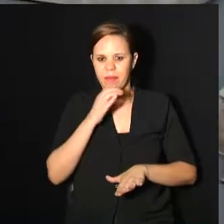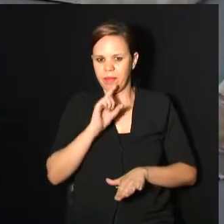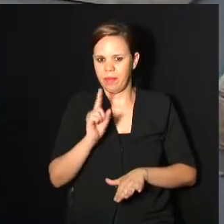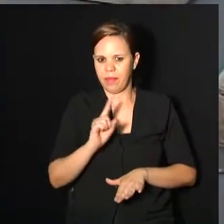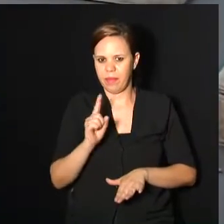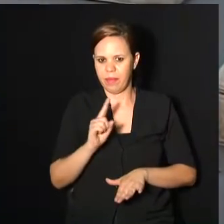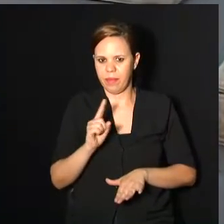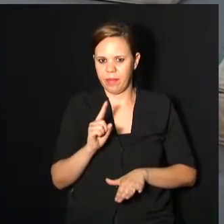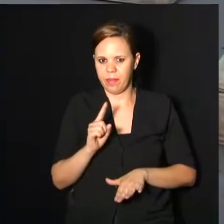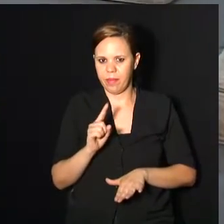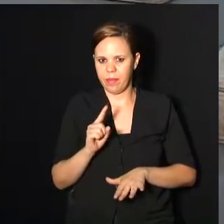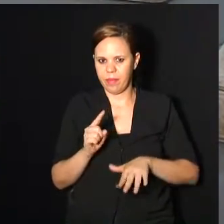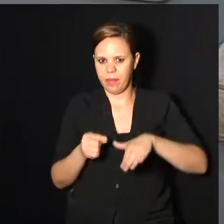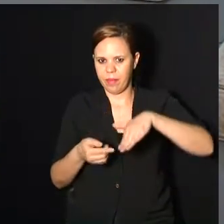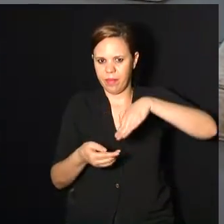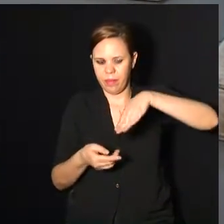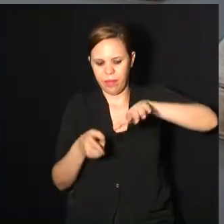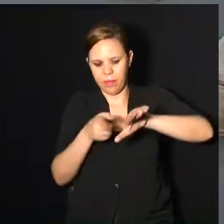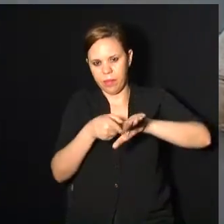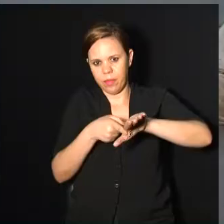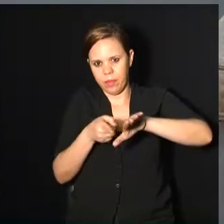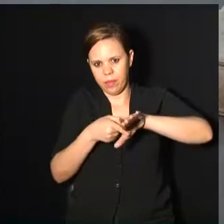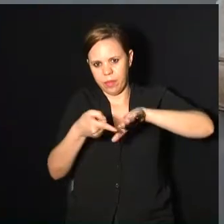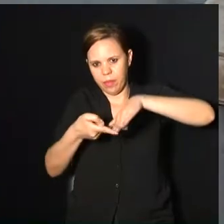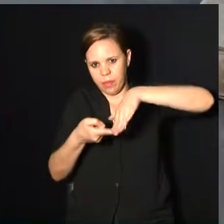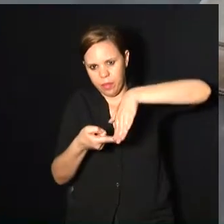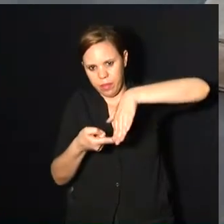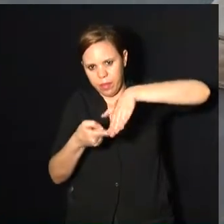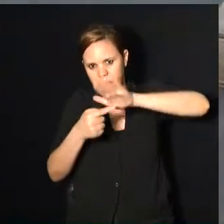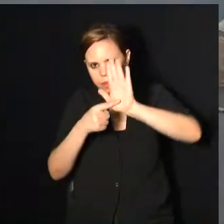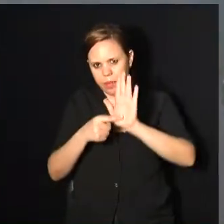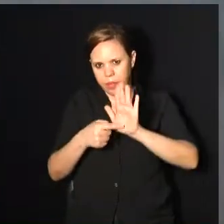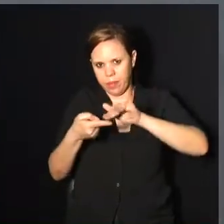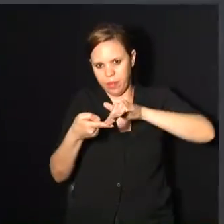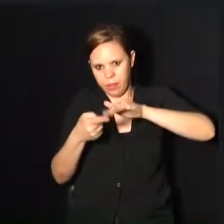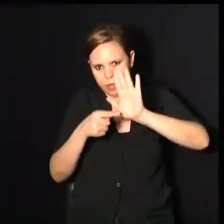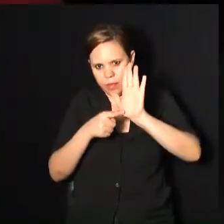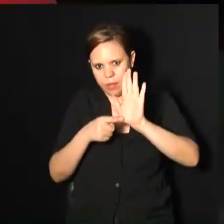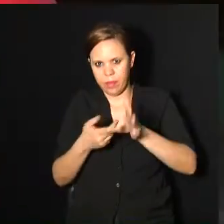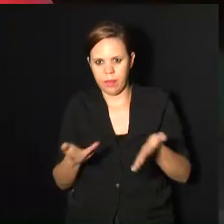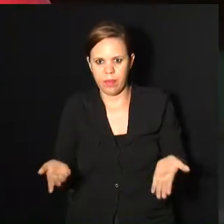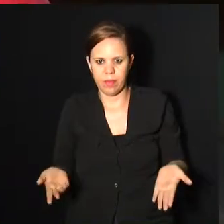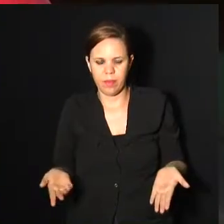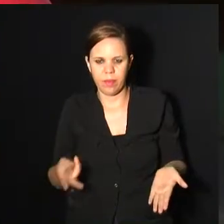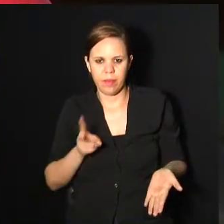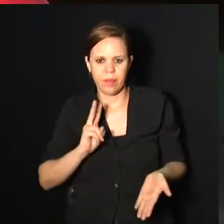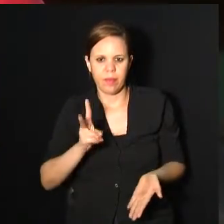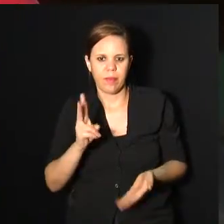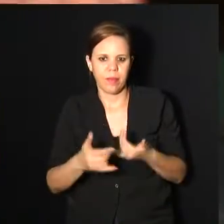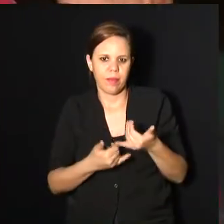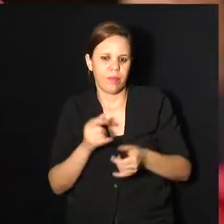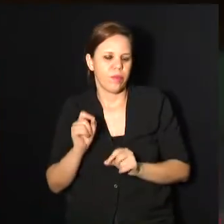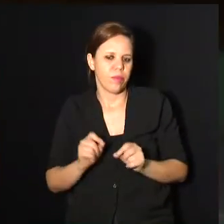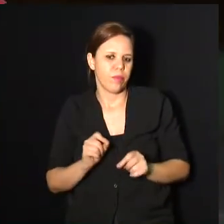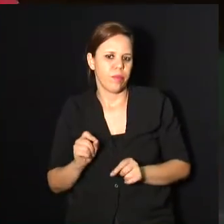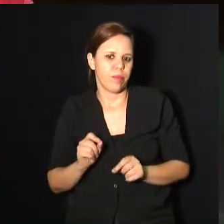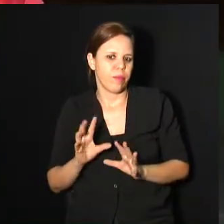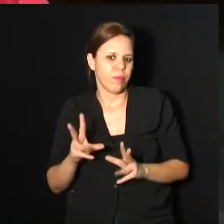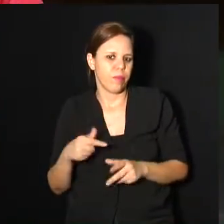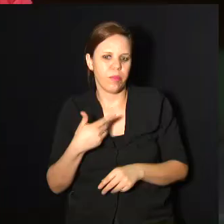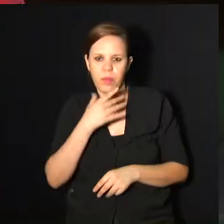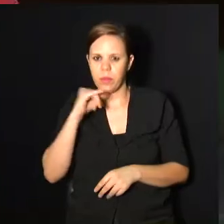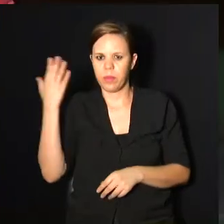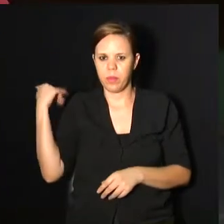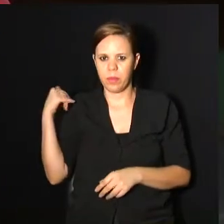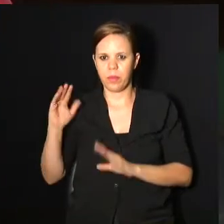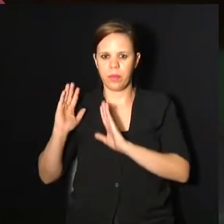calcanhar. Ponta do pé e calcanhar. Perna dobrada, perna mantendo esticada. Eu sempre brinco que é tudo que meu pai pediu,